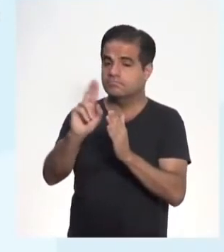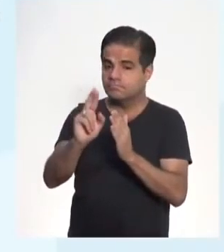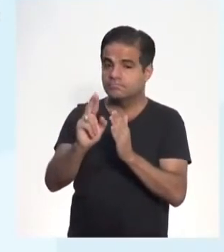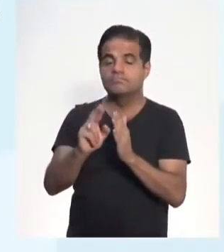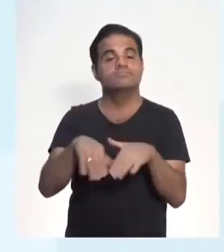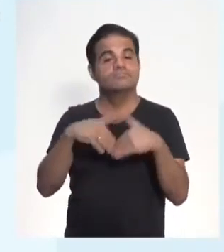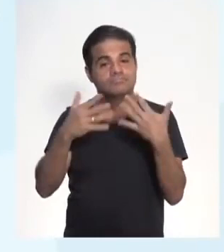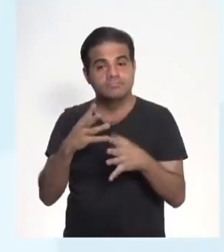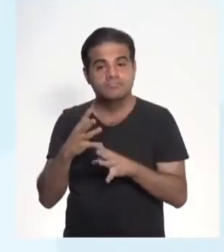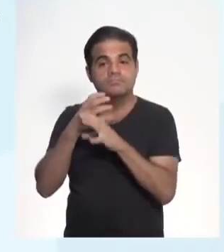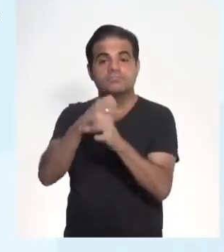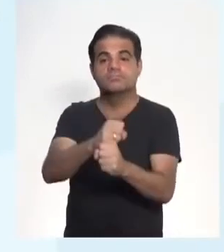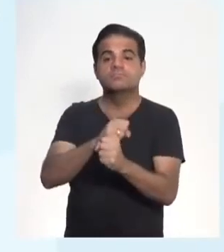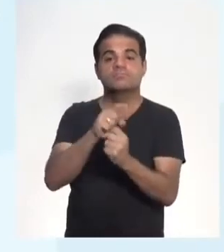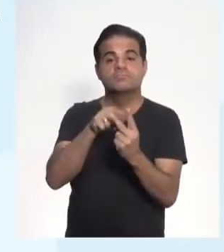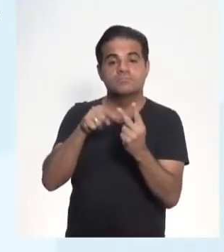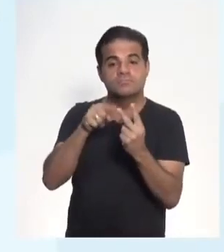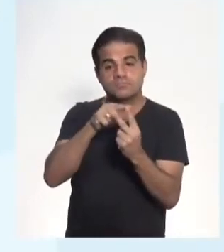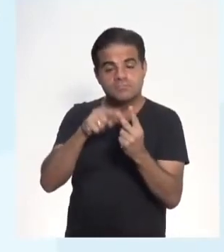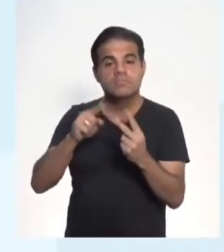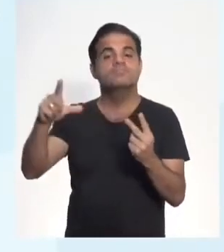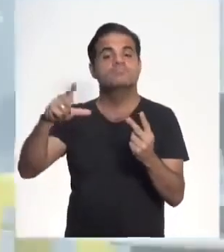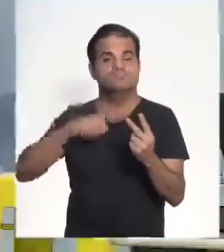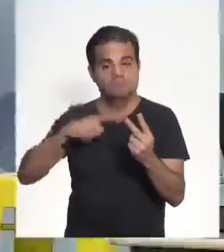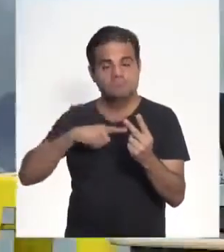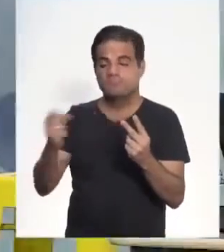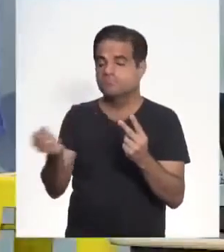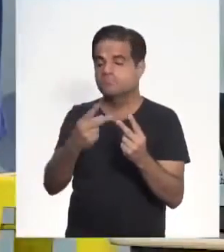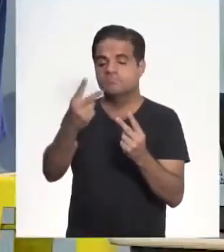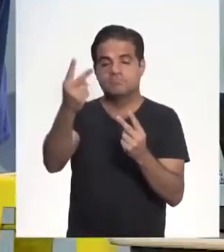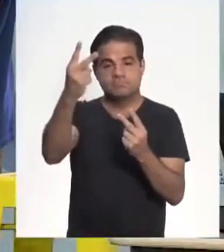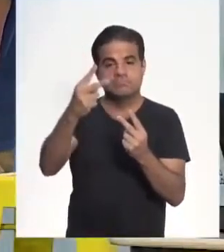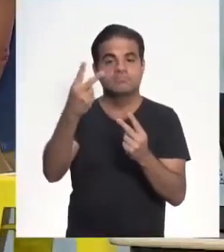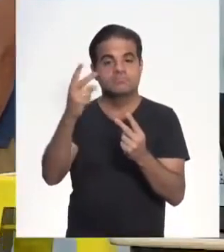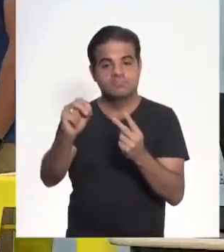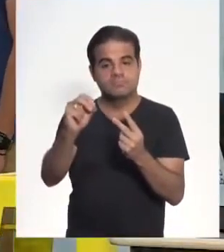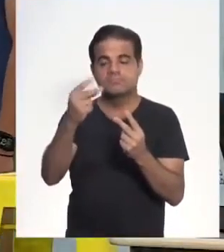Se a gente somar os dois, portanto, temos aí um valor de